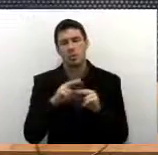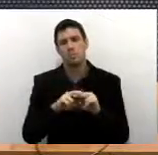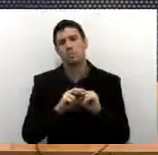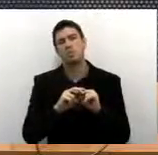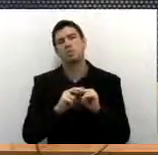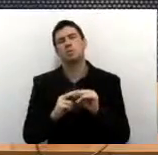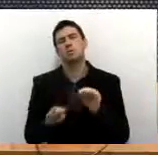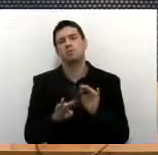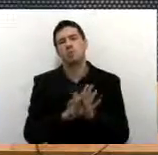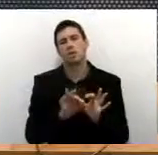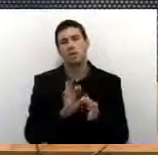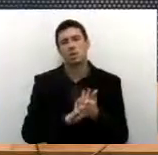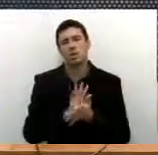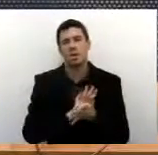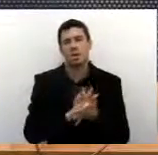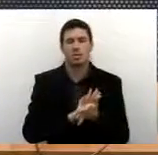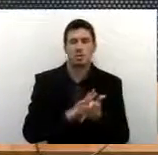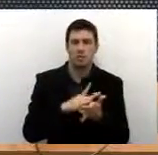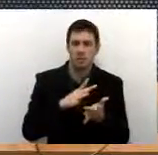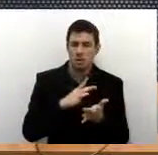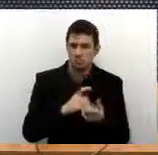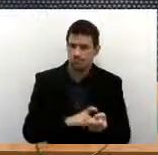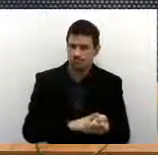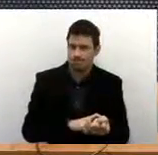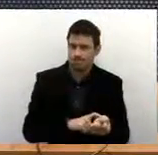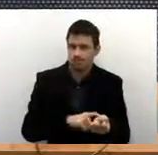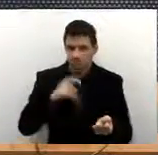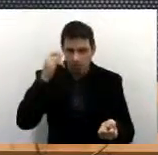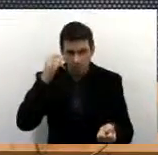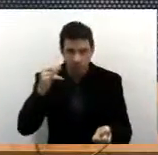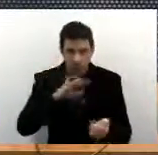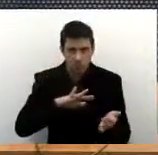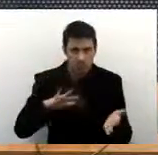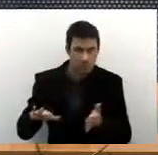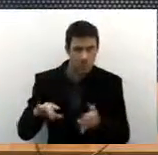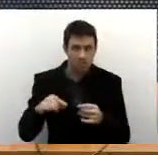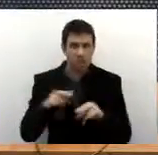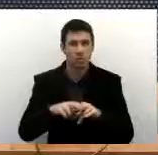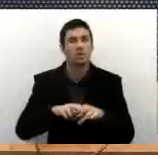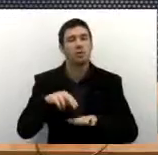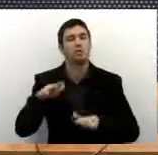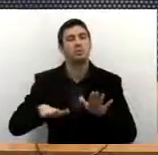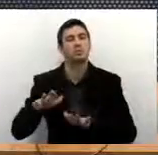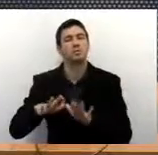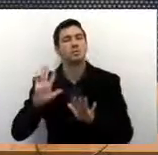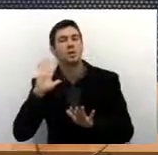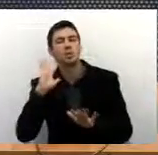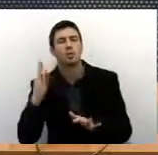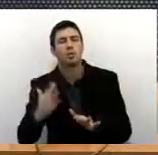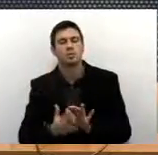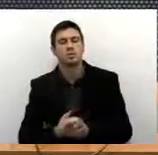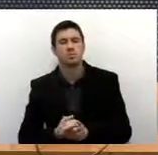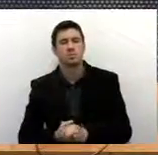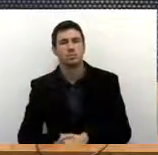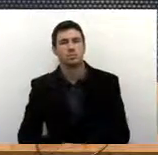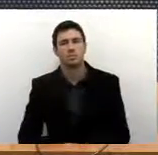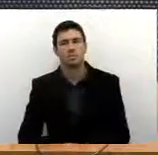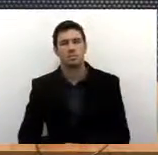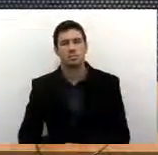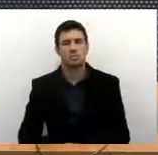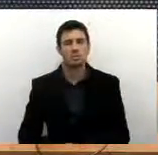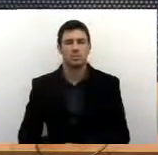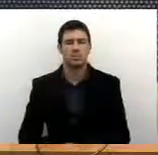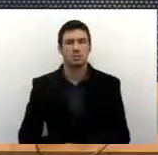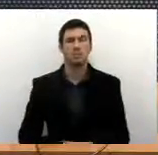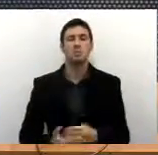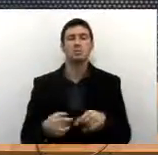chegar esses documentos sem o estresse, né? Sem o estresse que às vezes acaba acontecendo. O Ari,